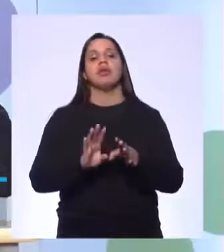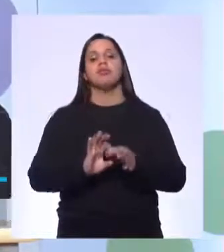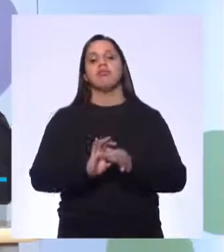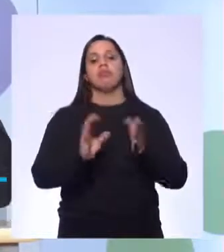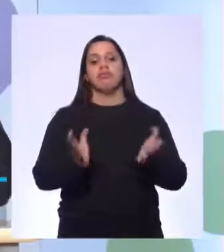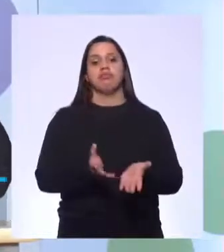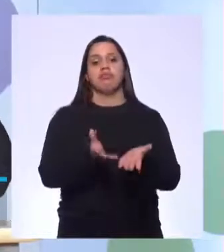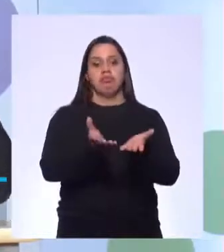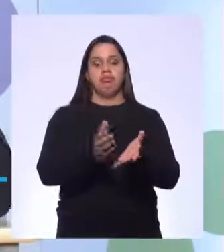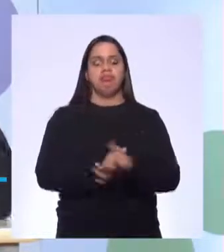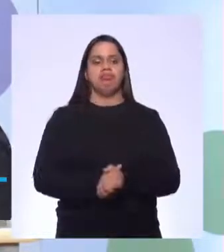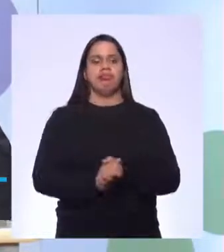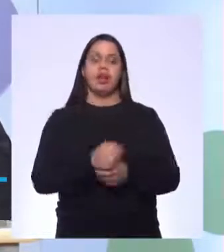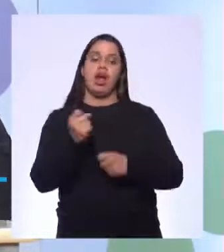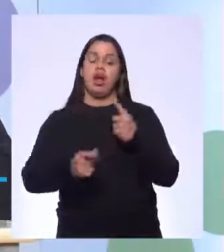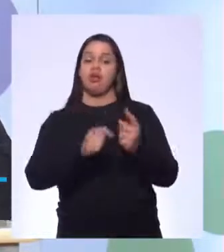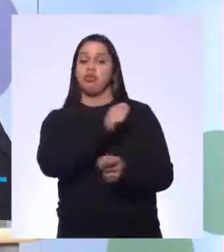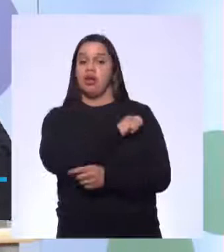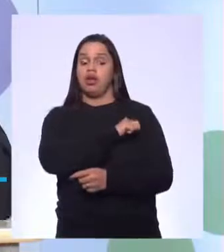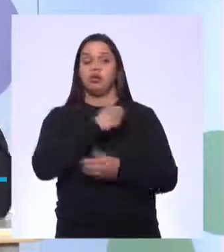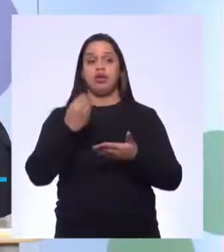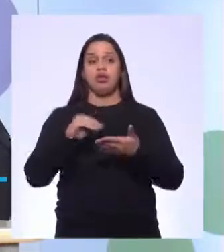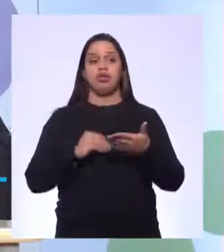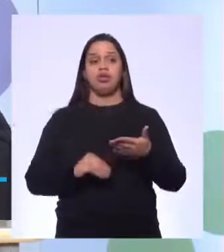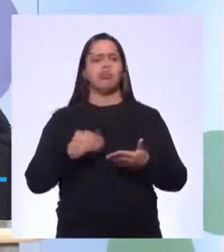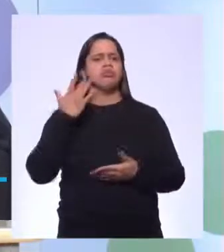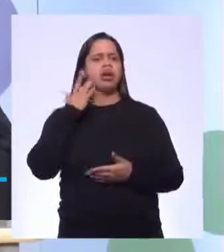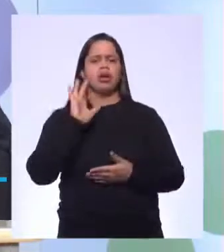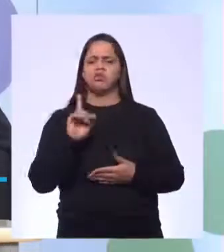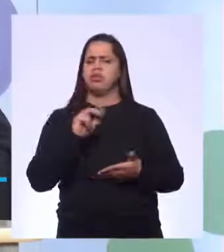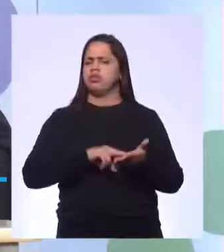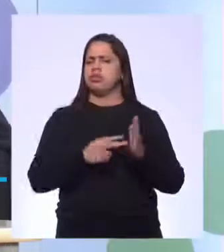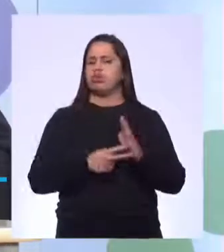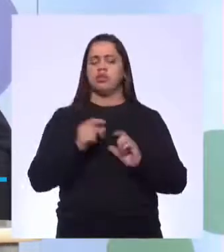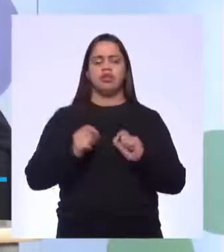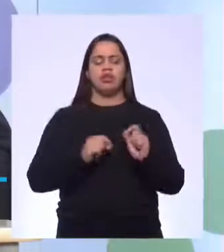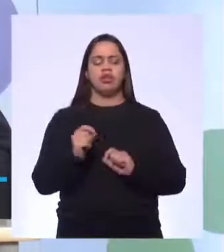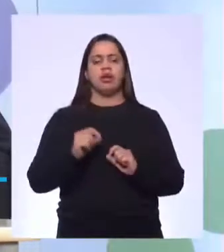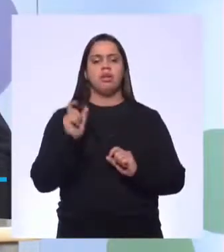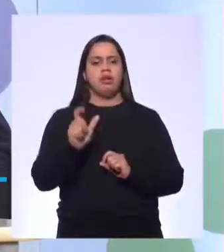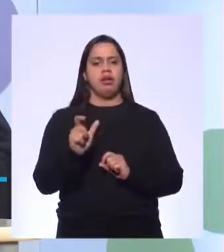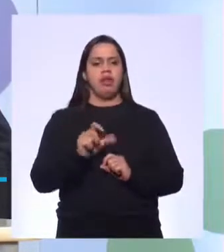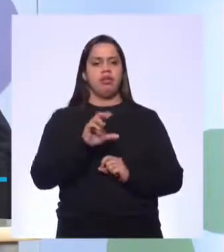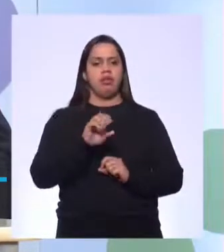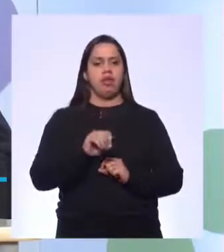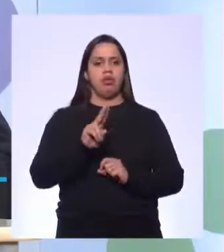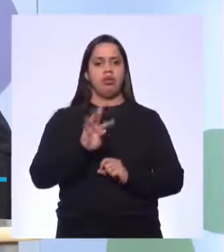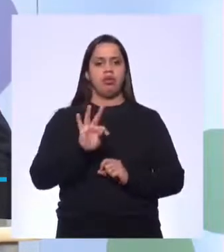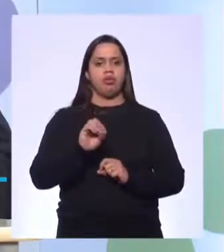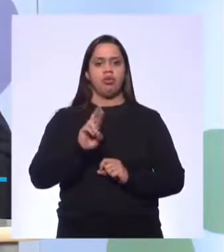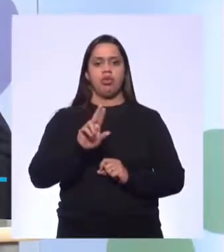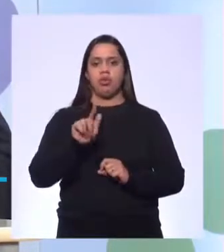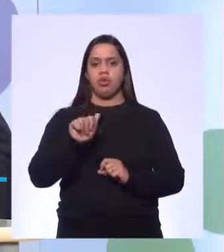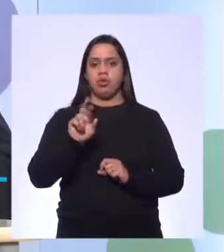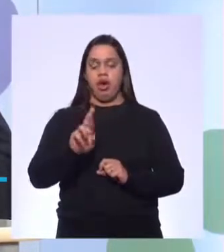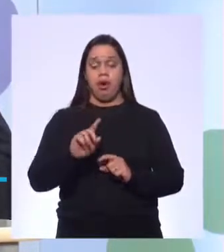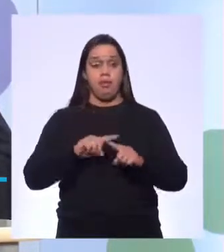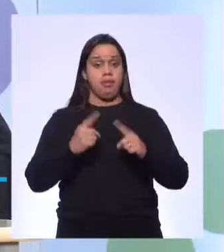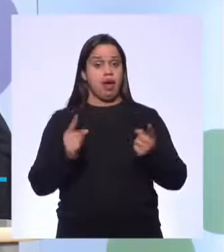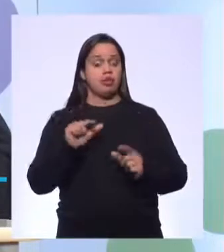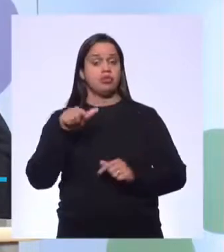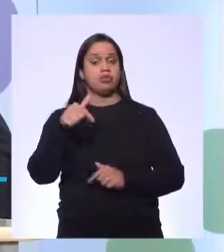Alguns estudantes estão colocando que não sabem o significado de outorgar, mas outros estão